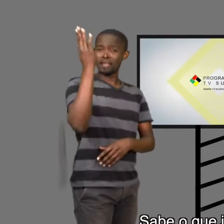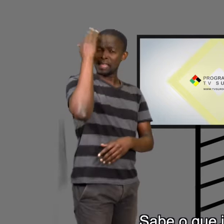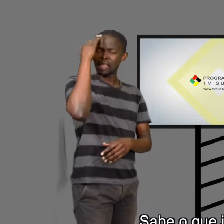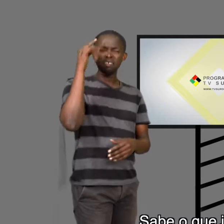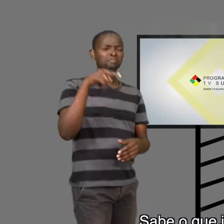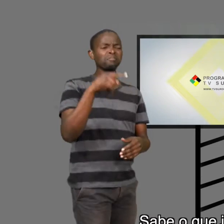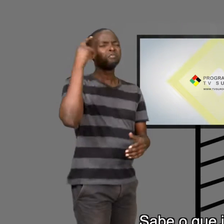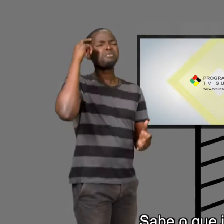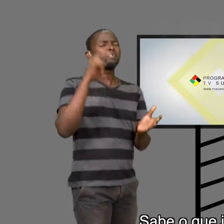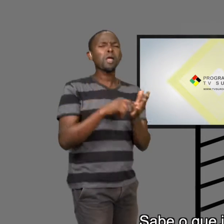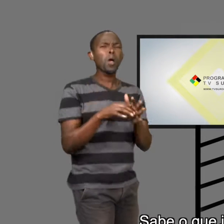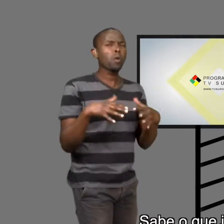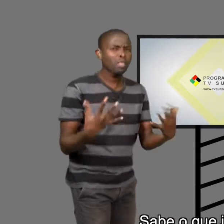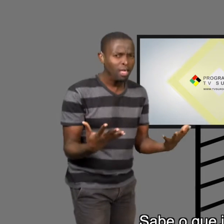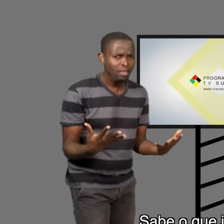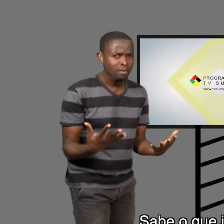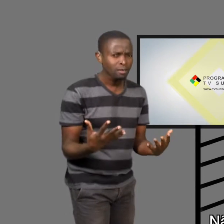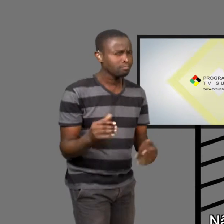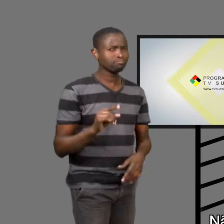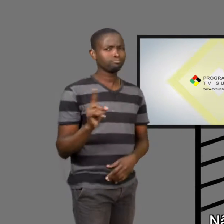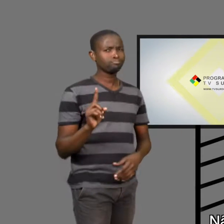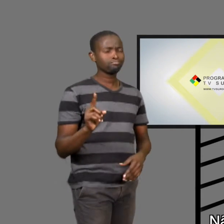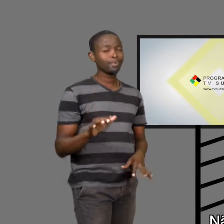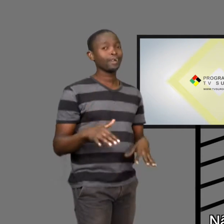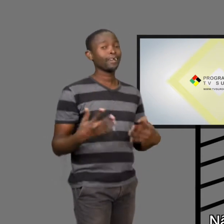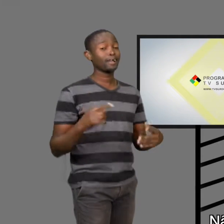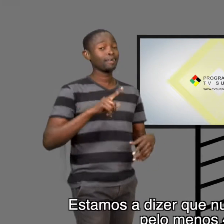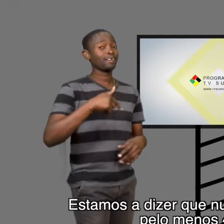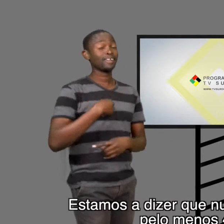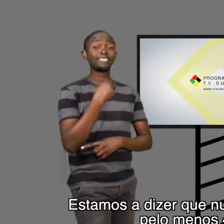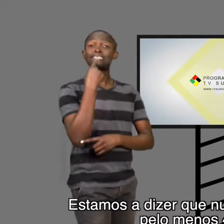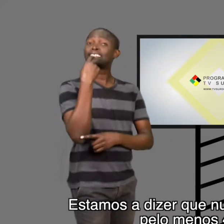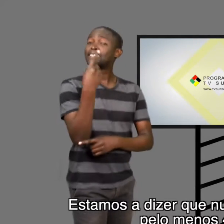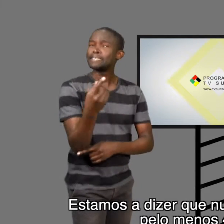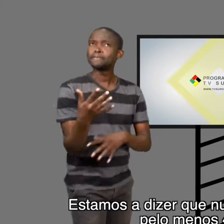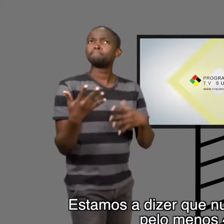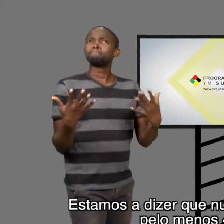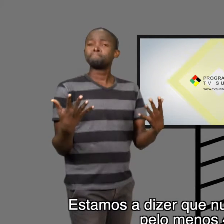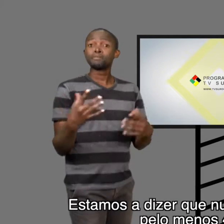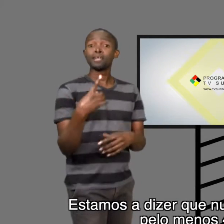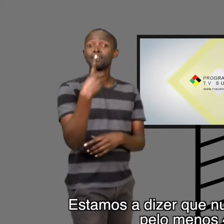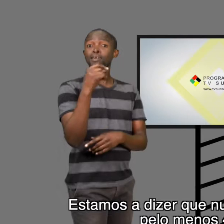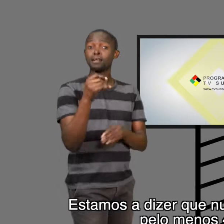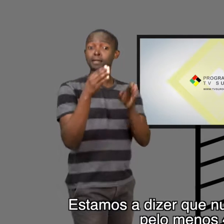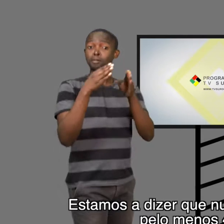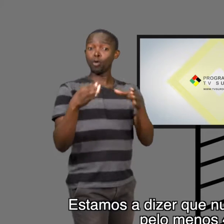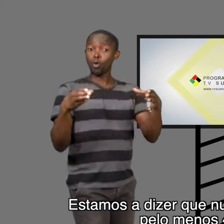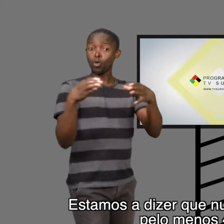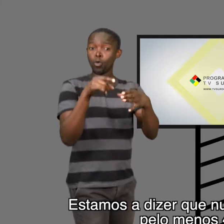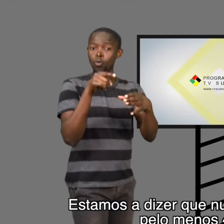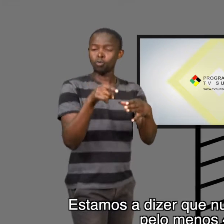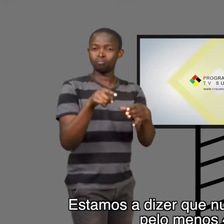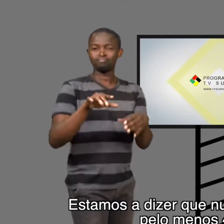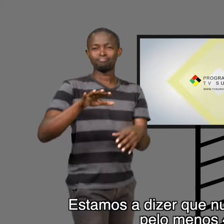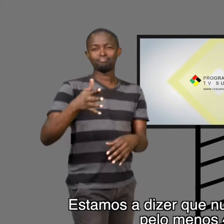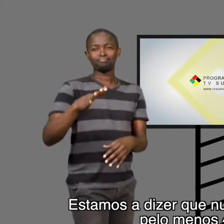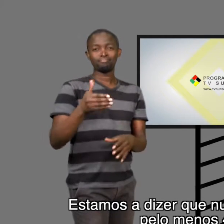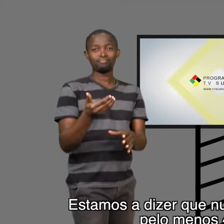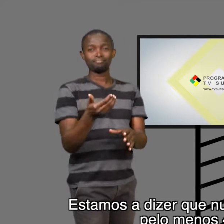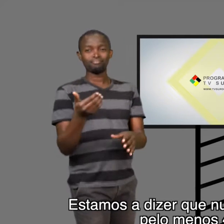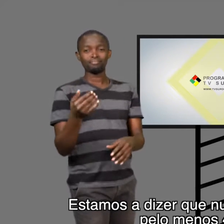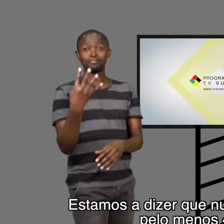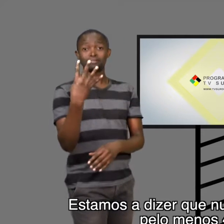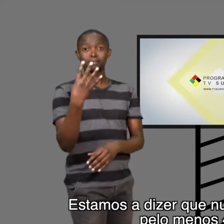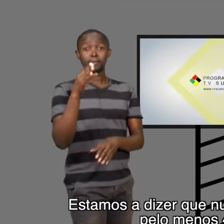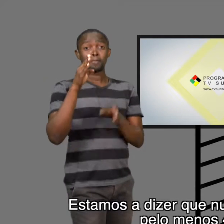Sabe o que isso significa? Não! Estamos a dizer que num grupo de 10 pessoas, pelo